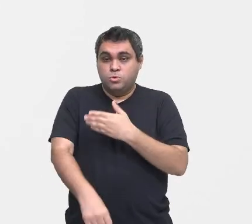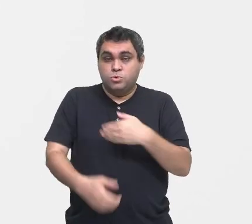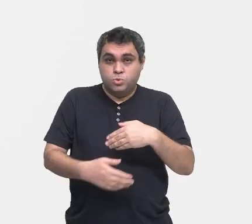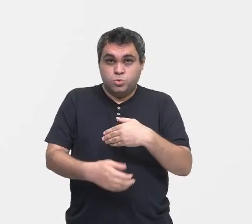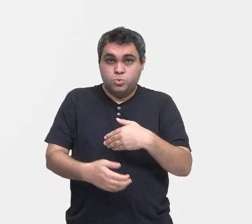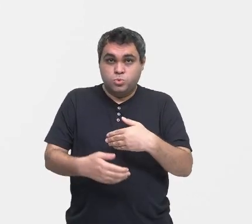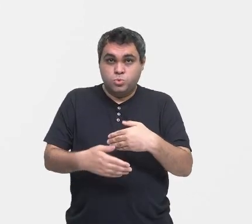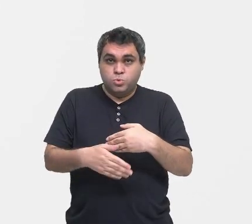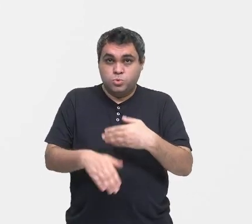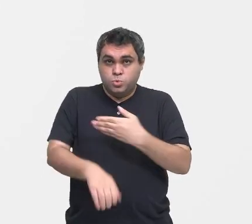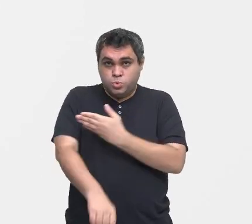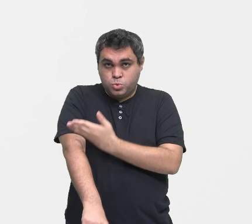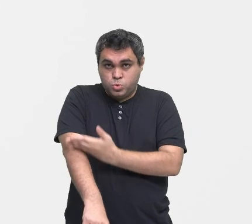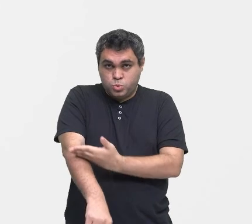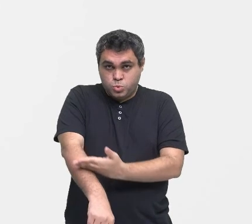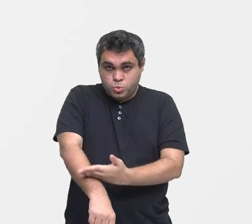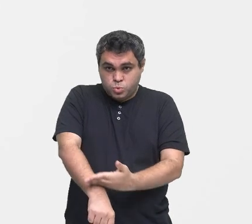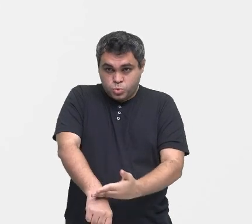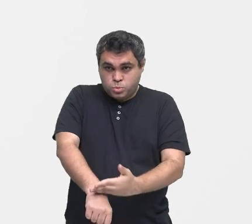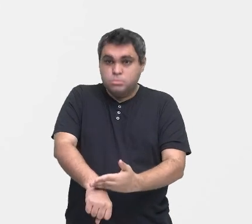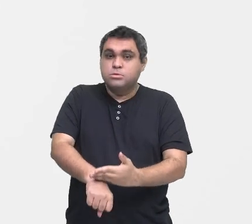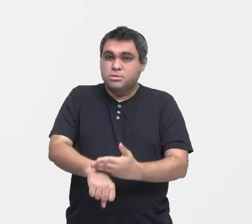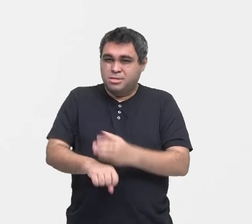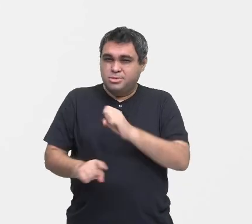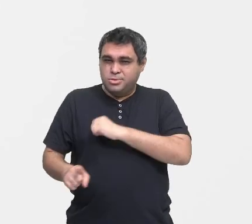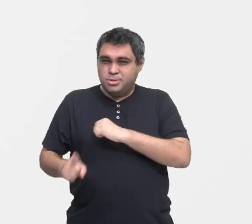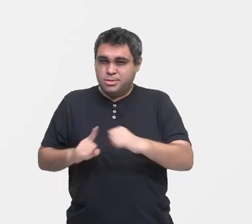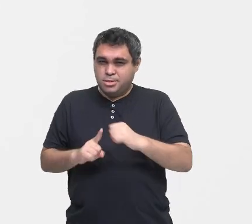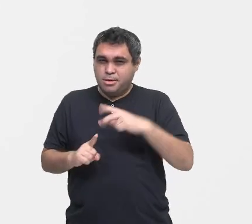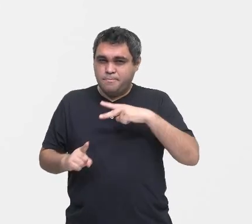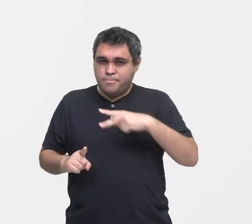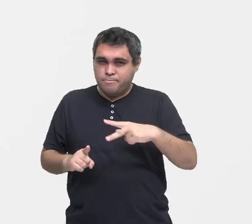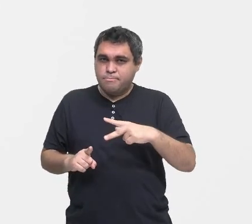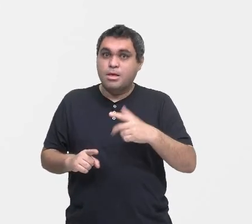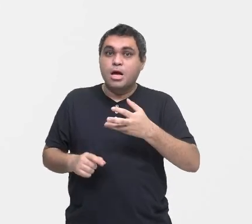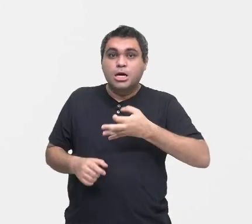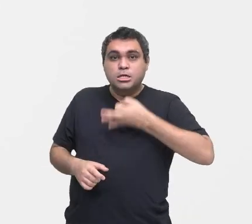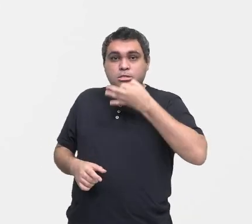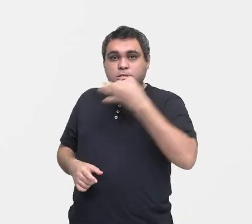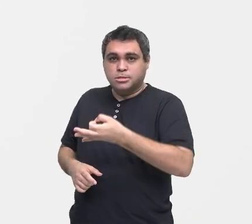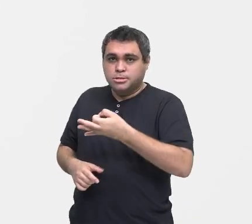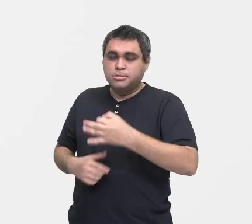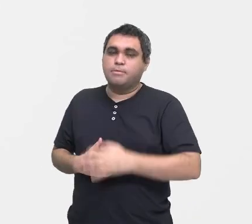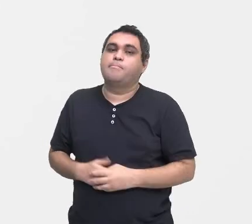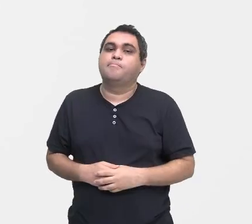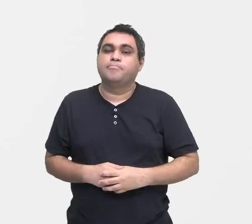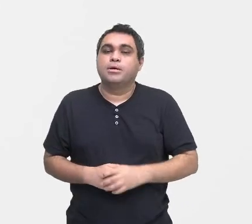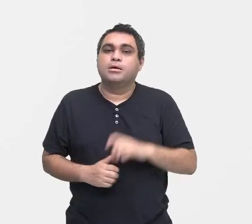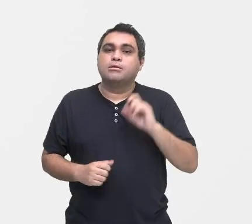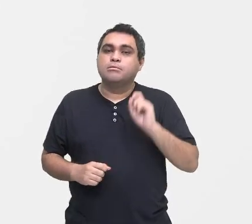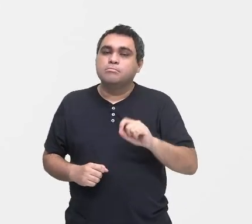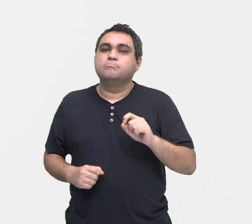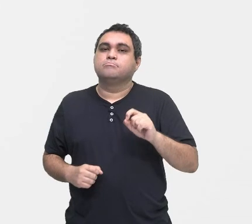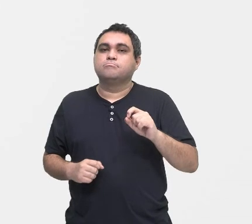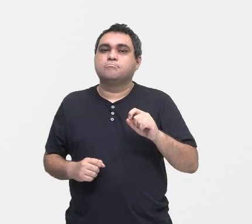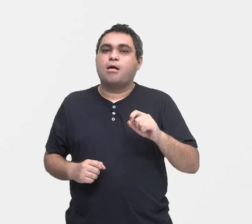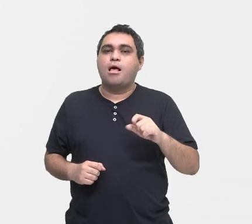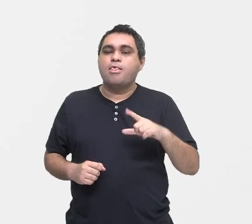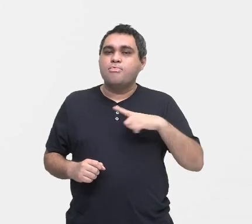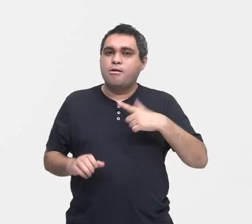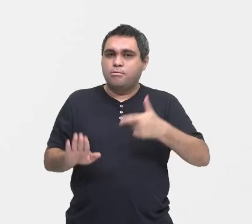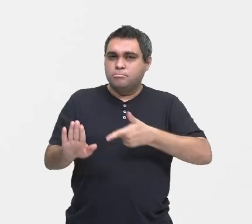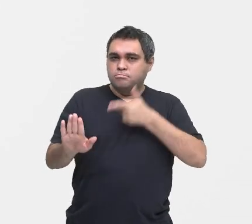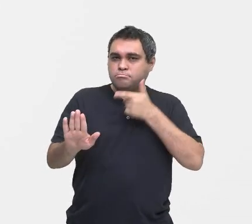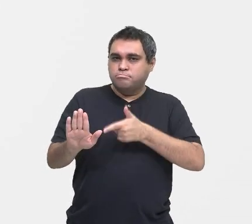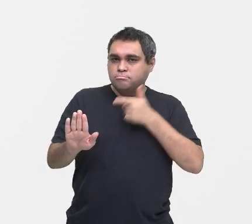costumes da sociedade portuguesa, tecendo um fiel retrato de sua época. Além do caráter satírico,